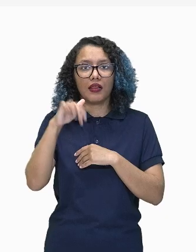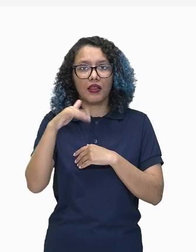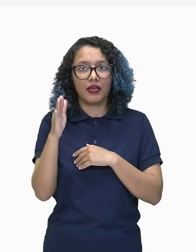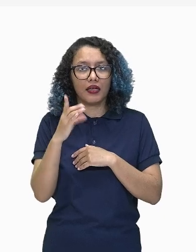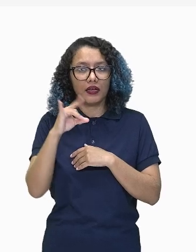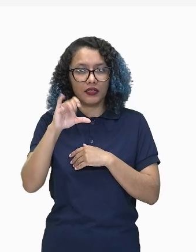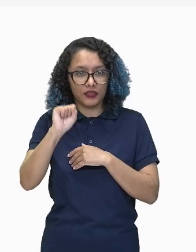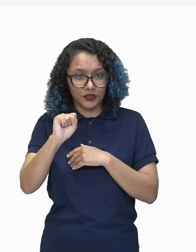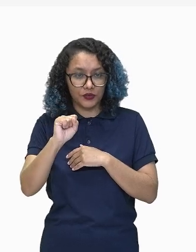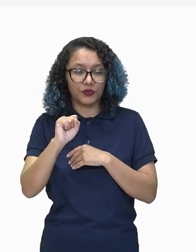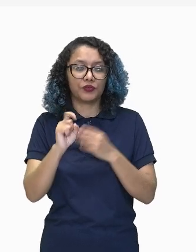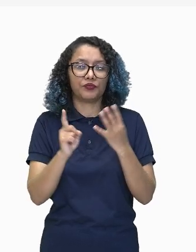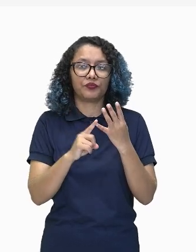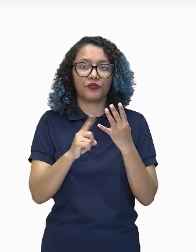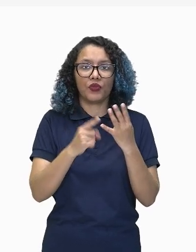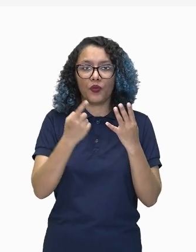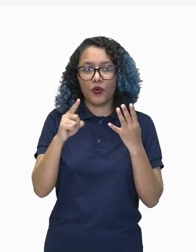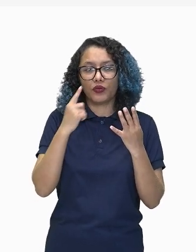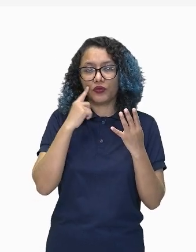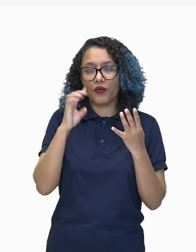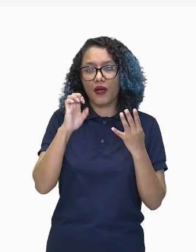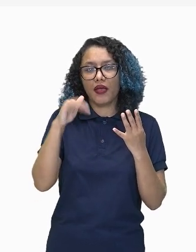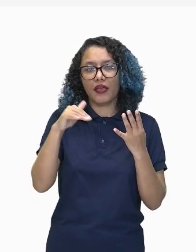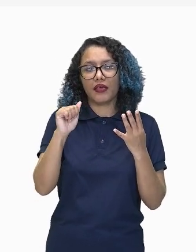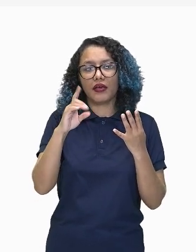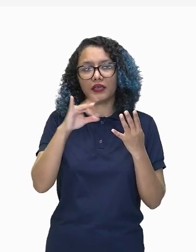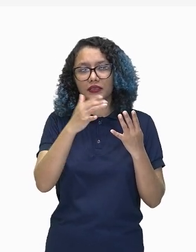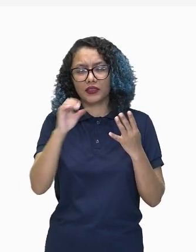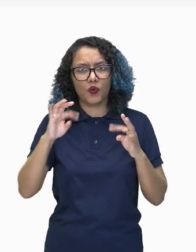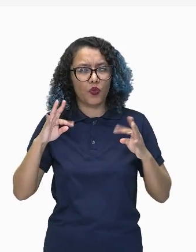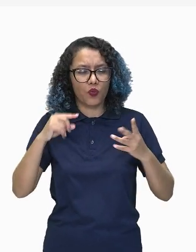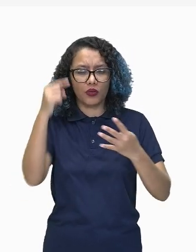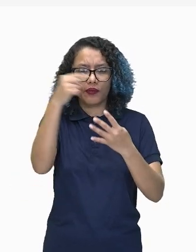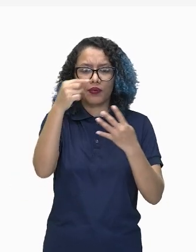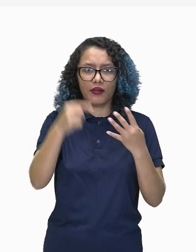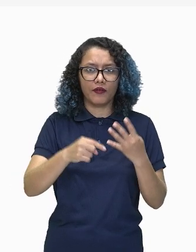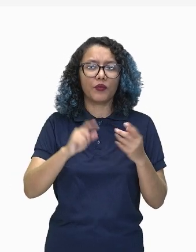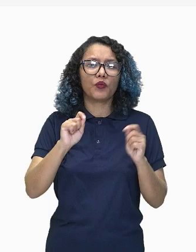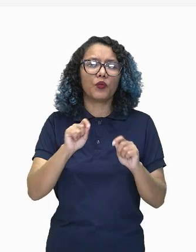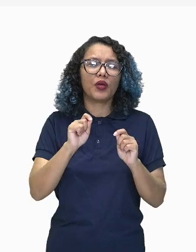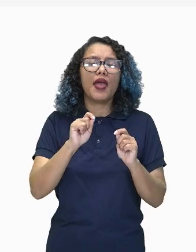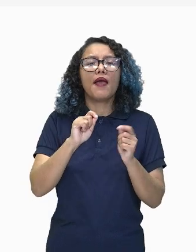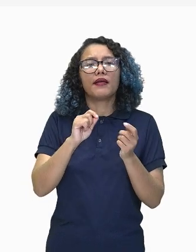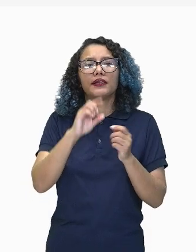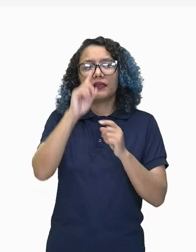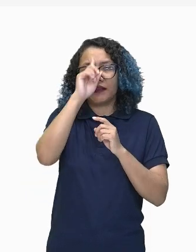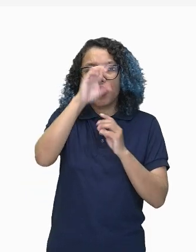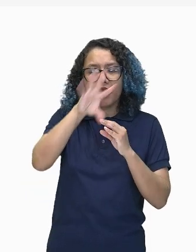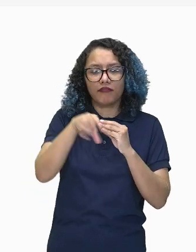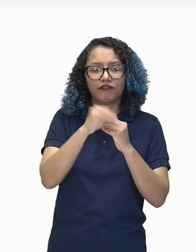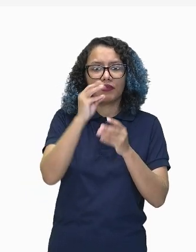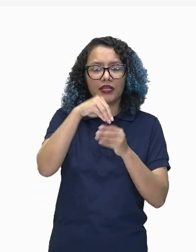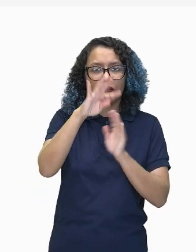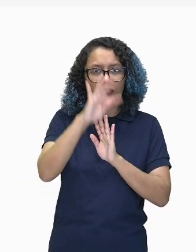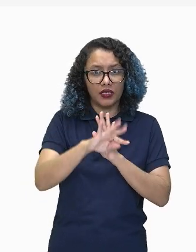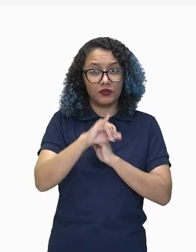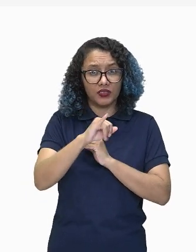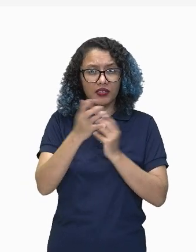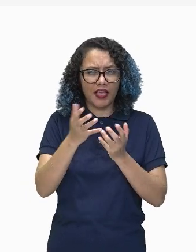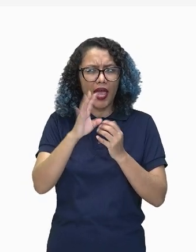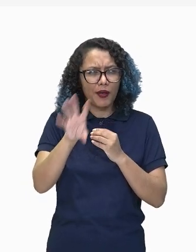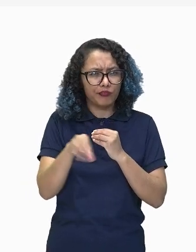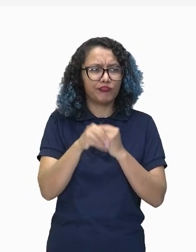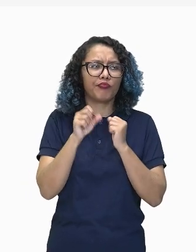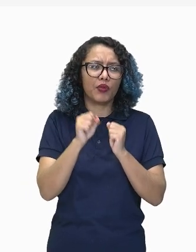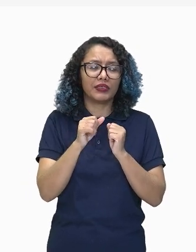in addition, em adição. Todas essas palavras nos ajudam a somar ideias no texto, quando eu quero dar a ideia de adição. Quando eu